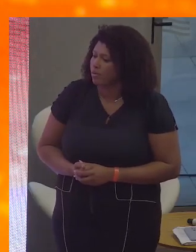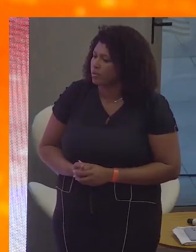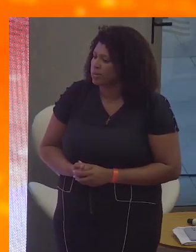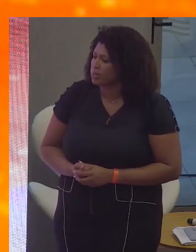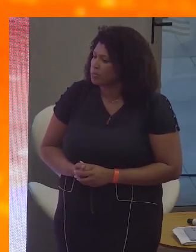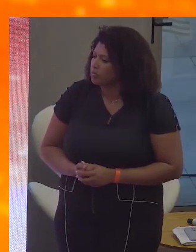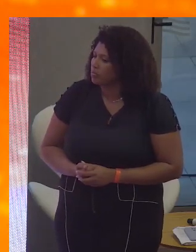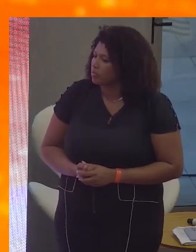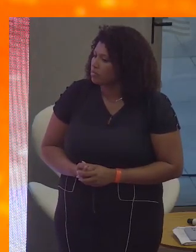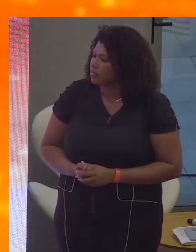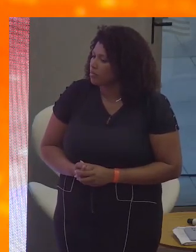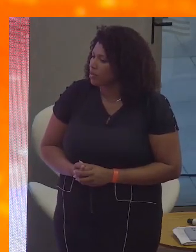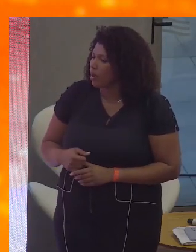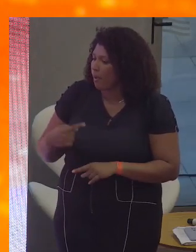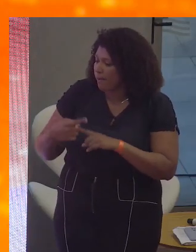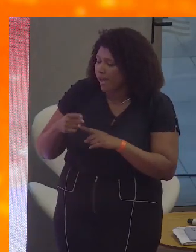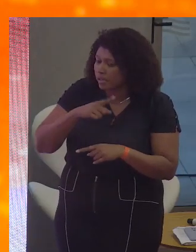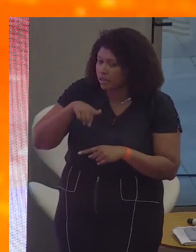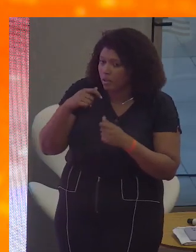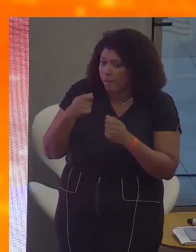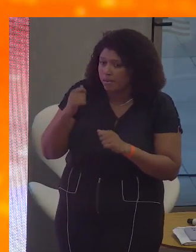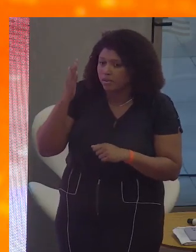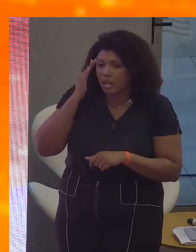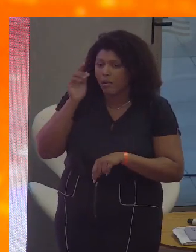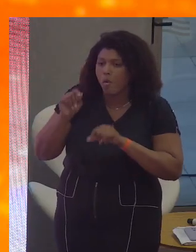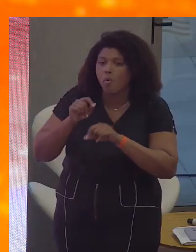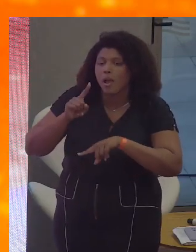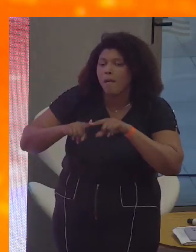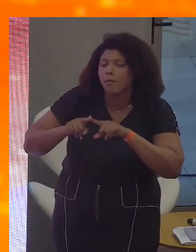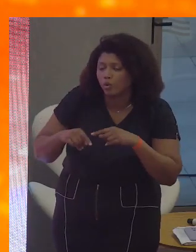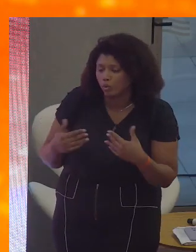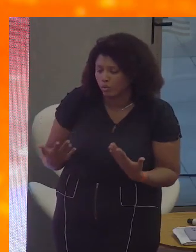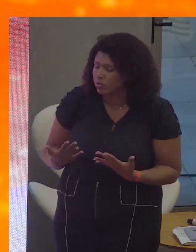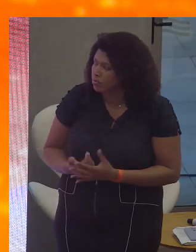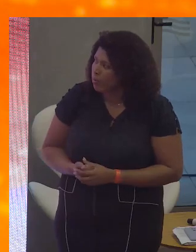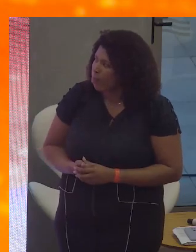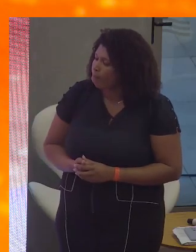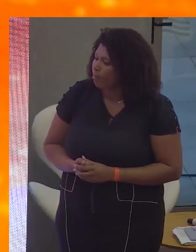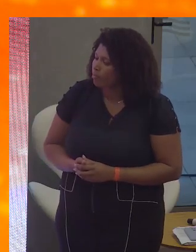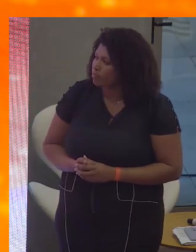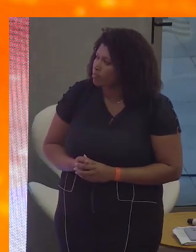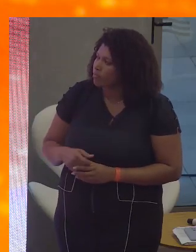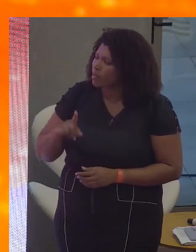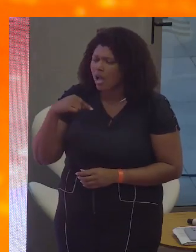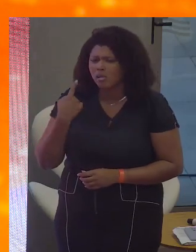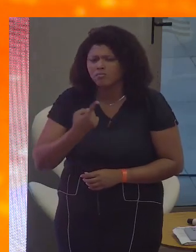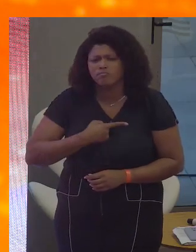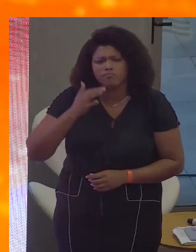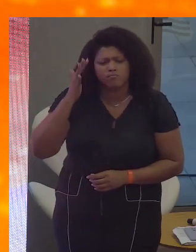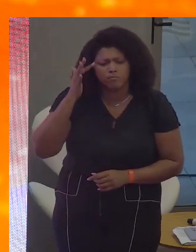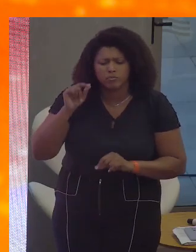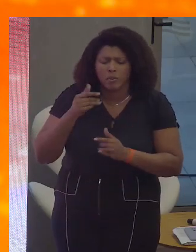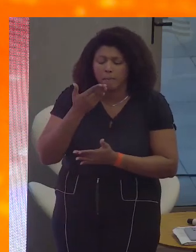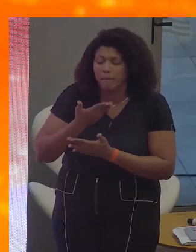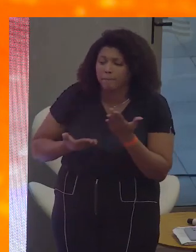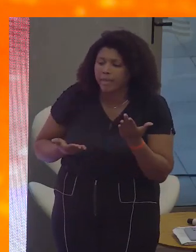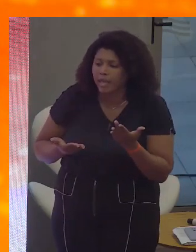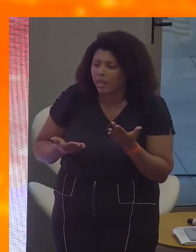possam ter uma noção de que um produto como esse. Quando a gente pensa em perda de